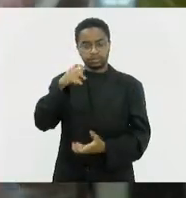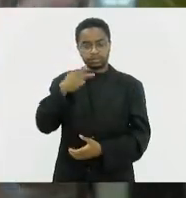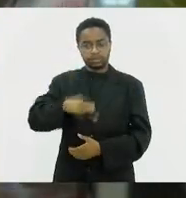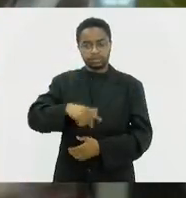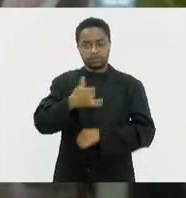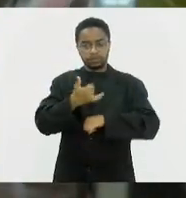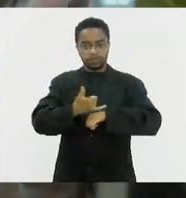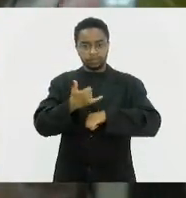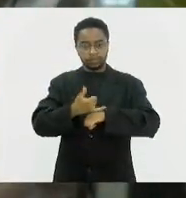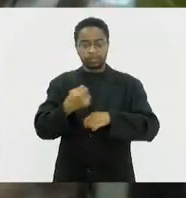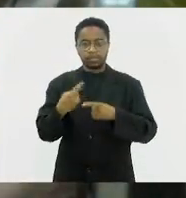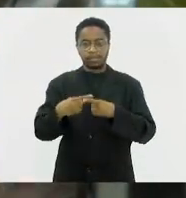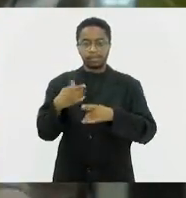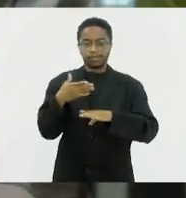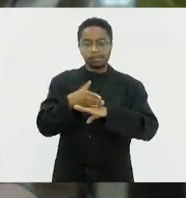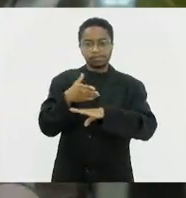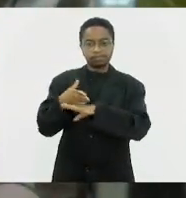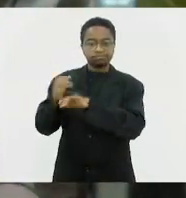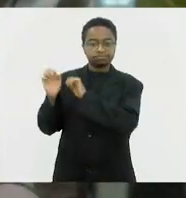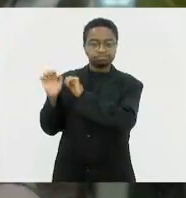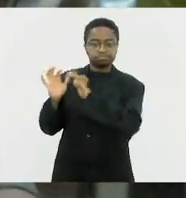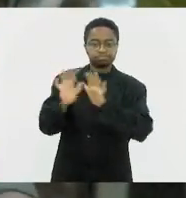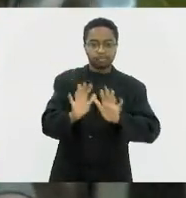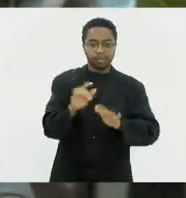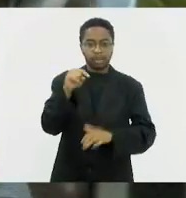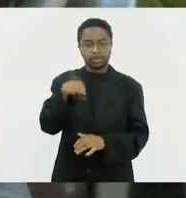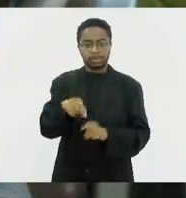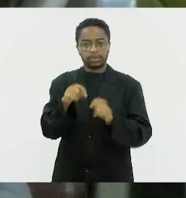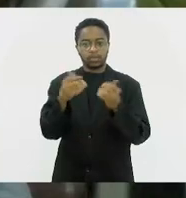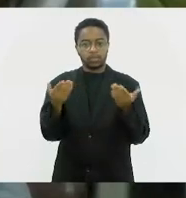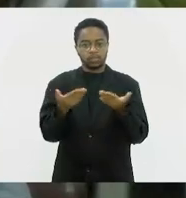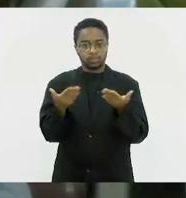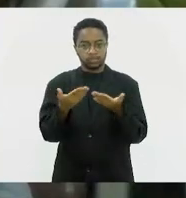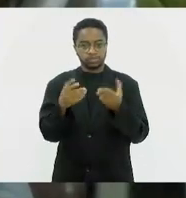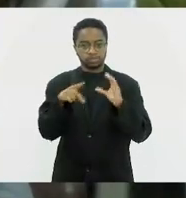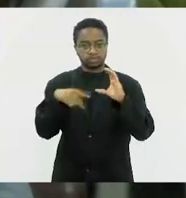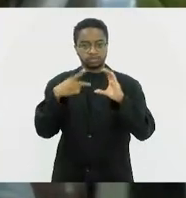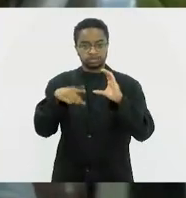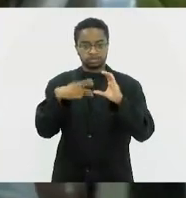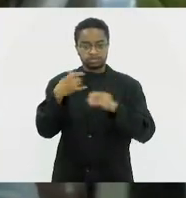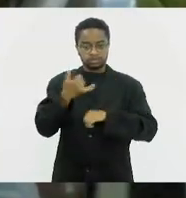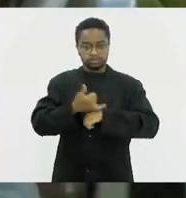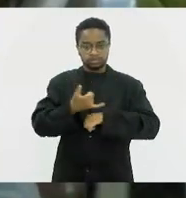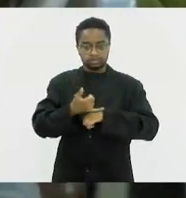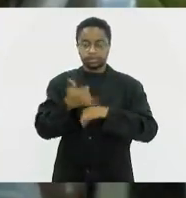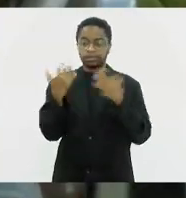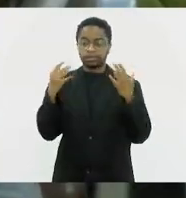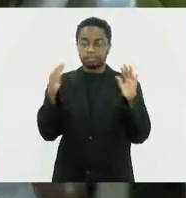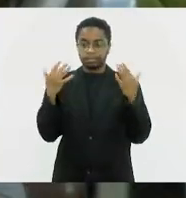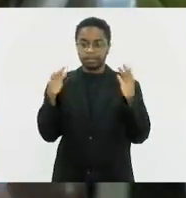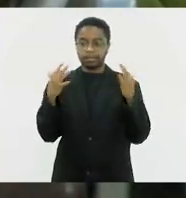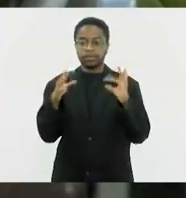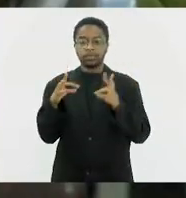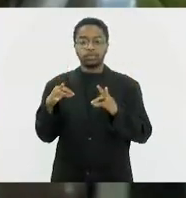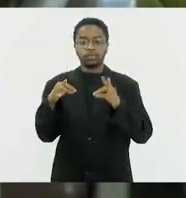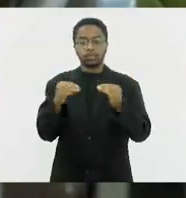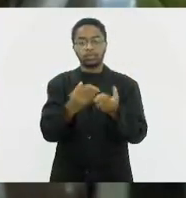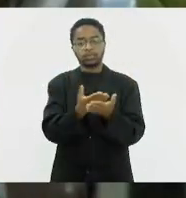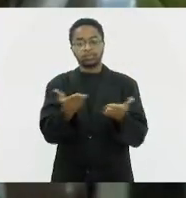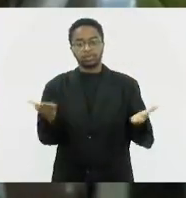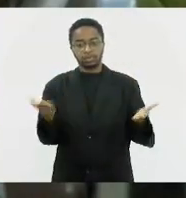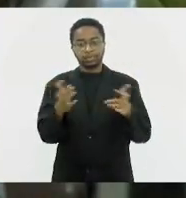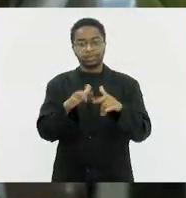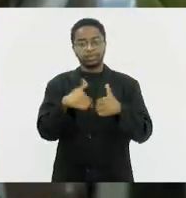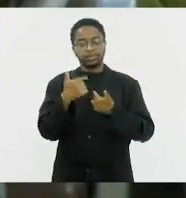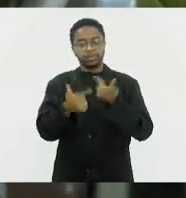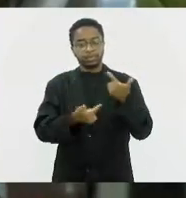que compareceram em massa aqui nessa casa hoje na Câmara de Vereadores de Volta Redonda. Parabenizar a todos vocês pelo trabalho que